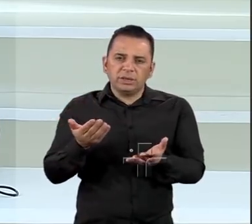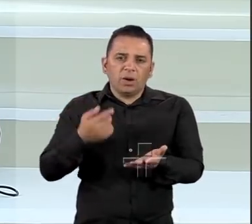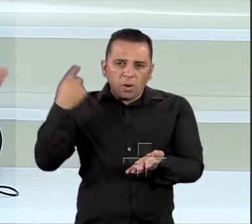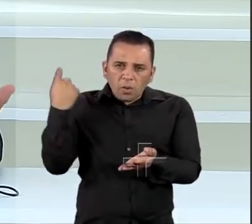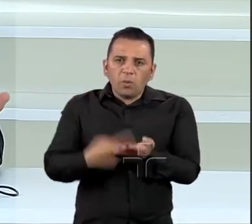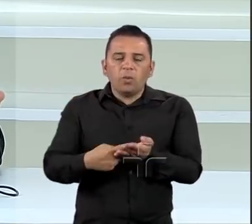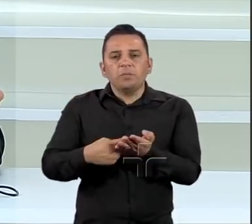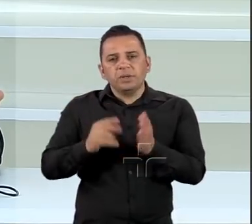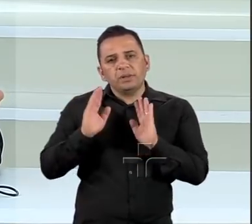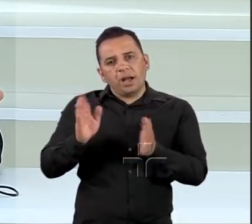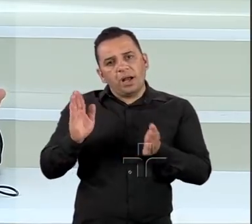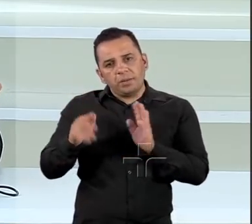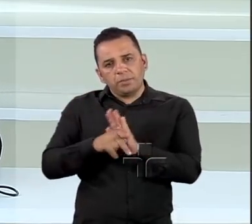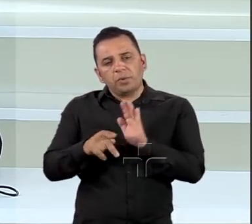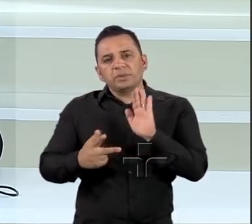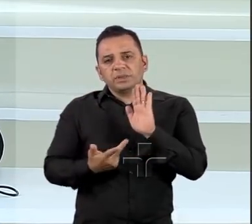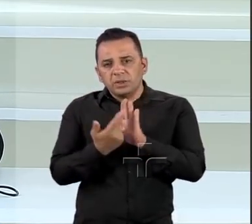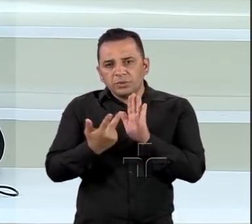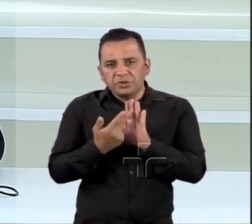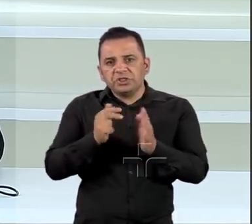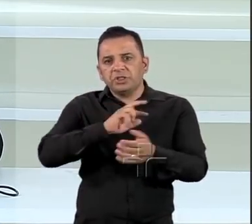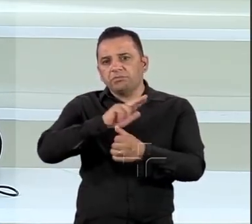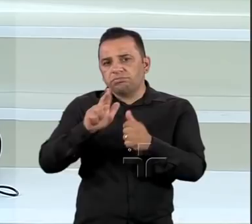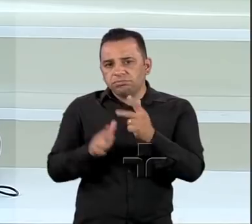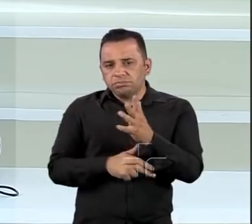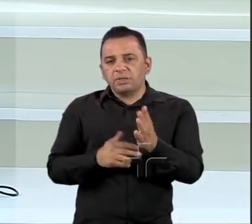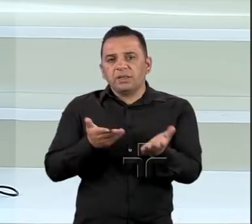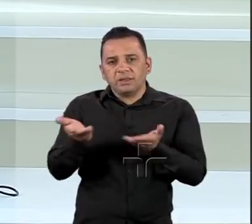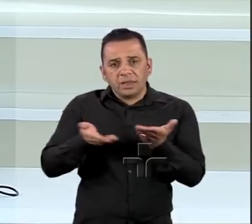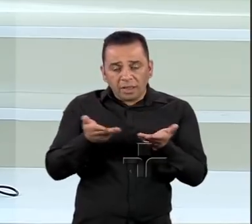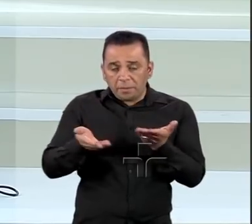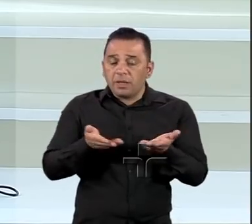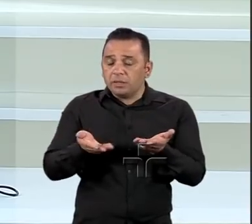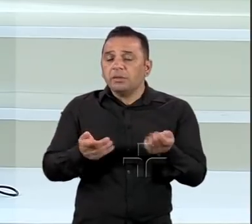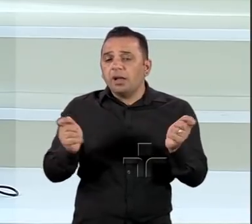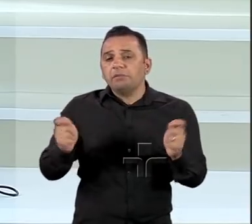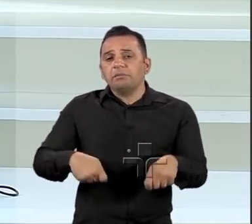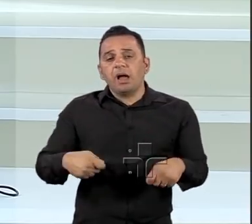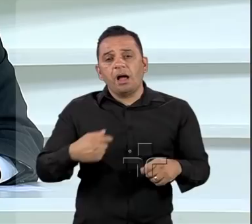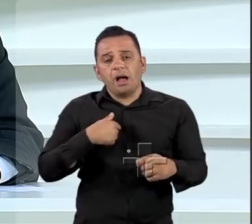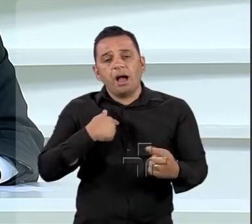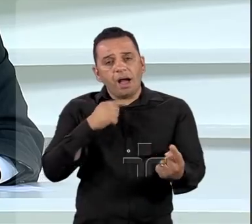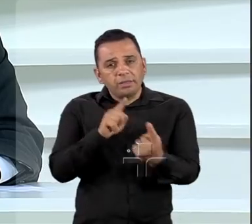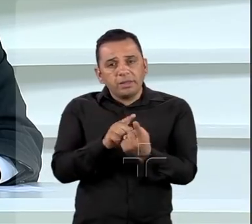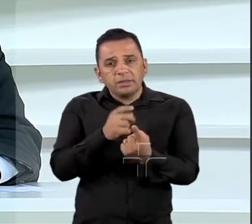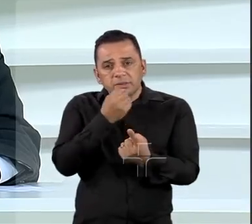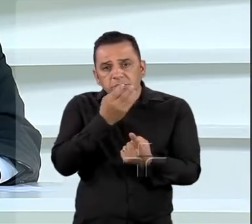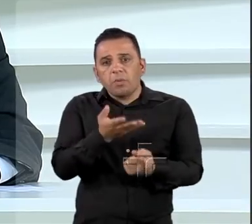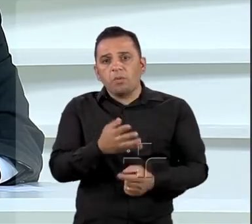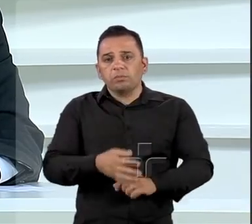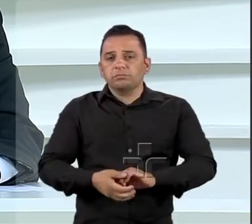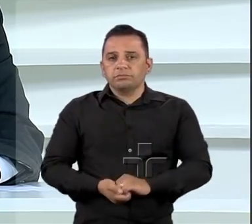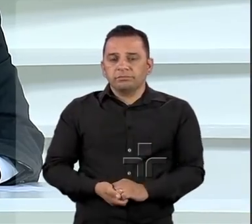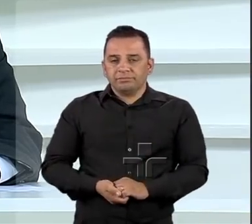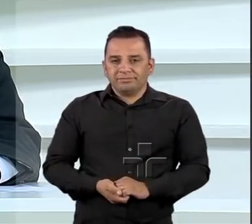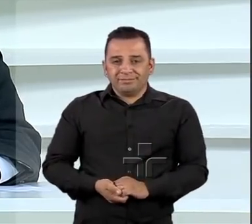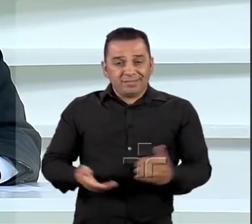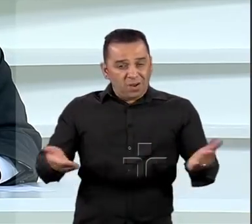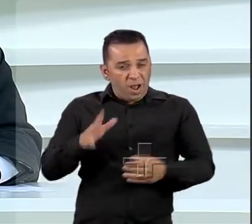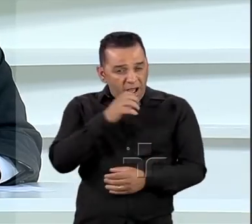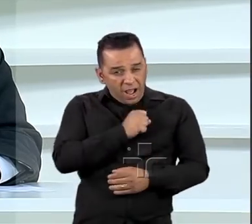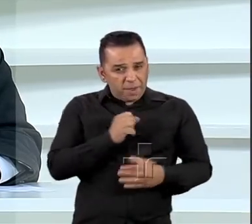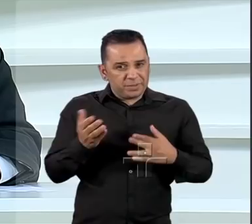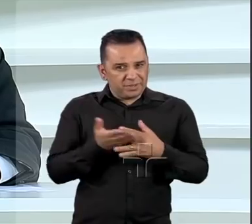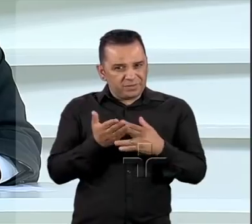dar transparência ao sistema. E isso é uma forma da gente também qualificar a atenção. Obrigado, Henrique. A gente vai para um